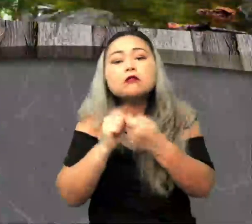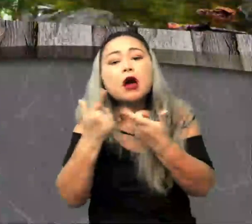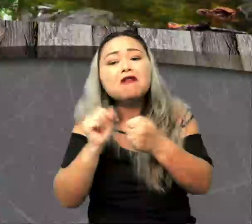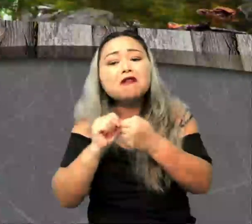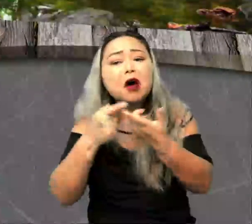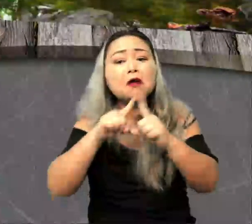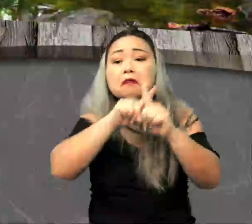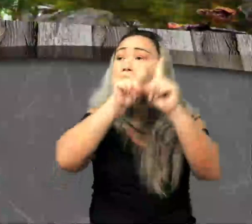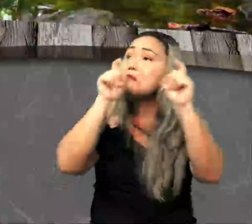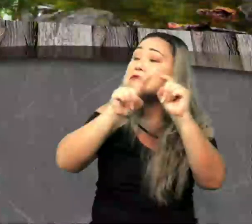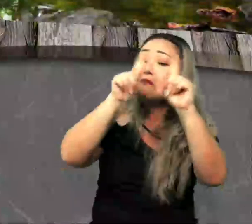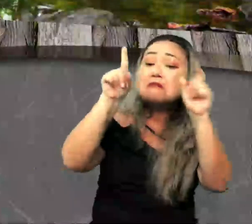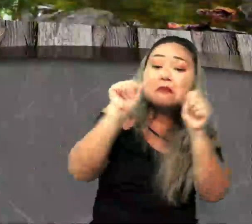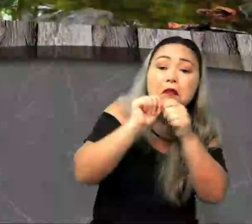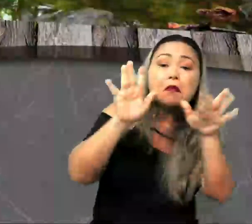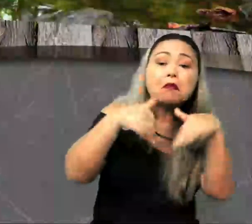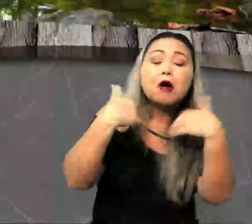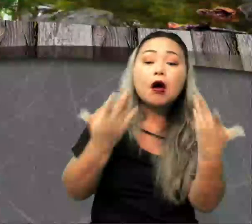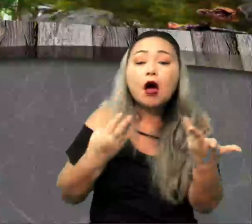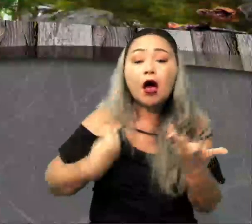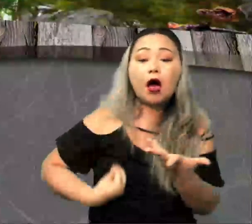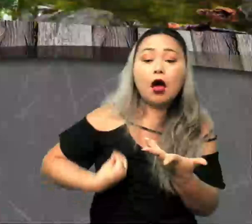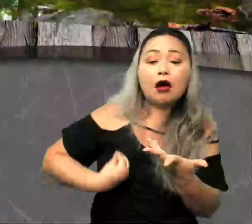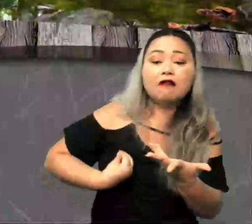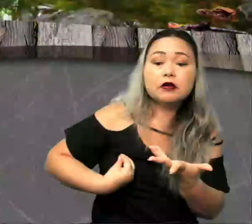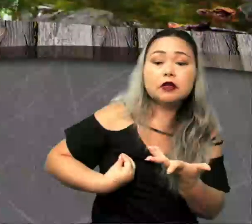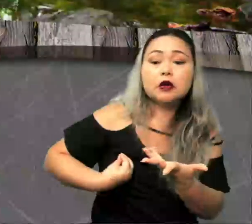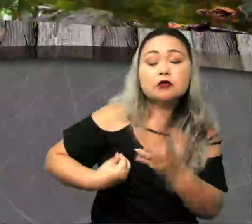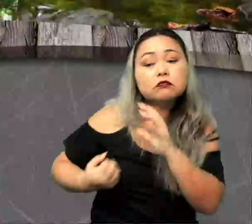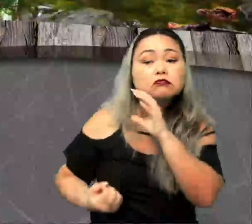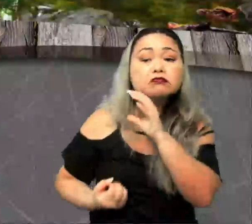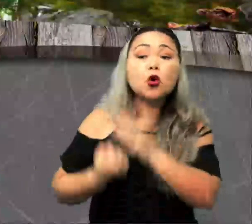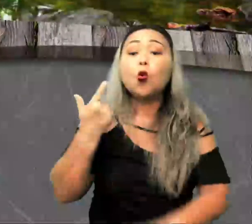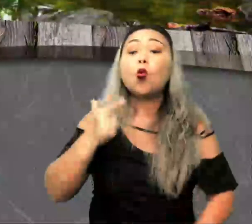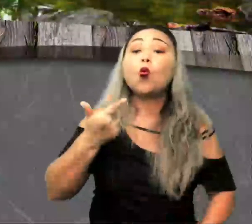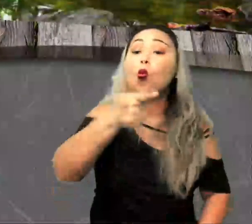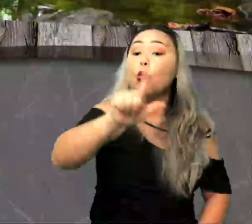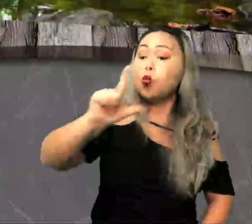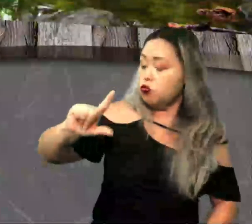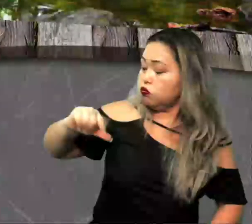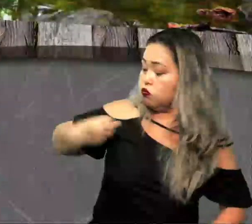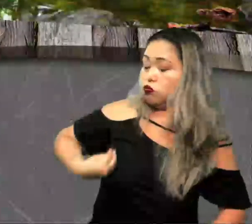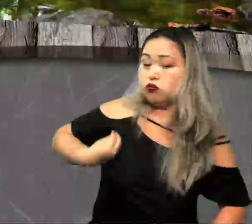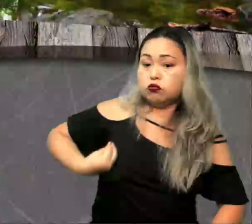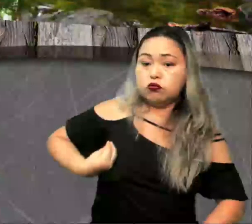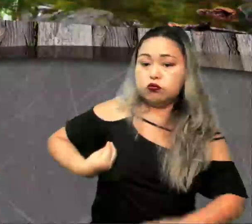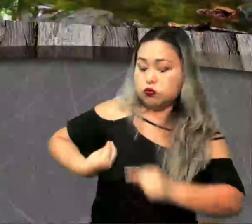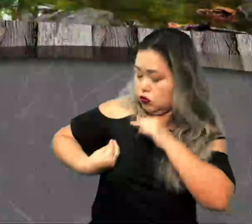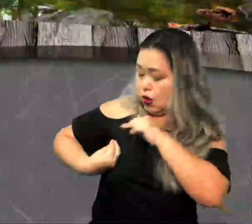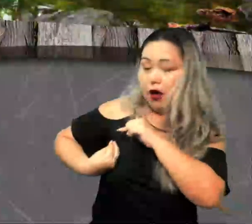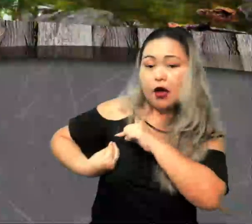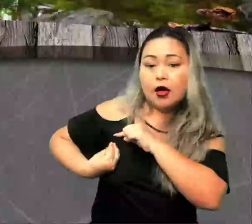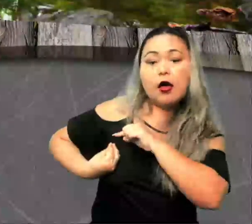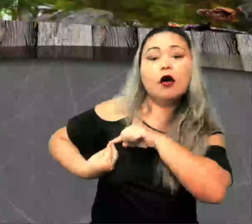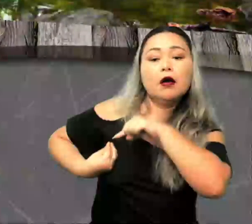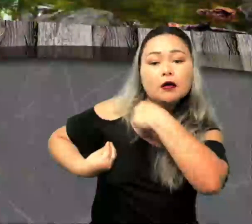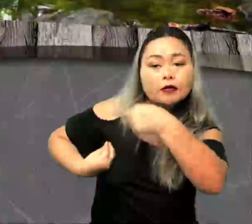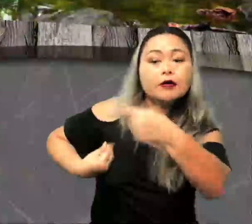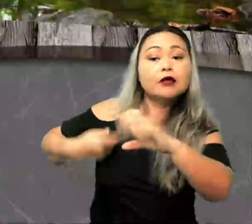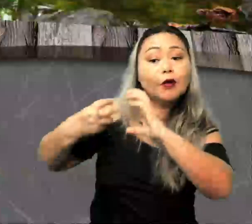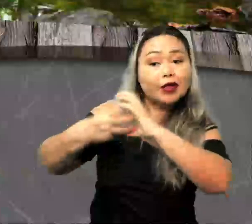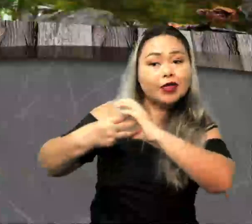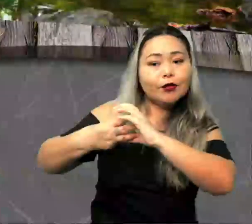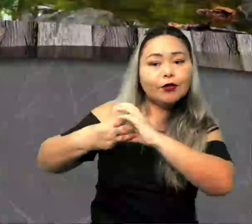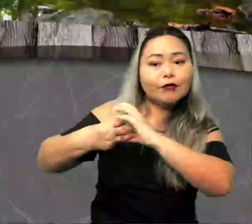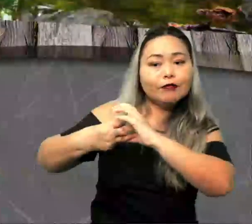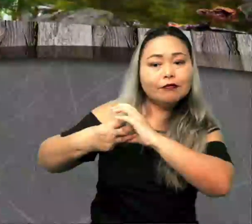que a vida só pode surgir a partir de outra vida. E a unidade geradora dessa vida são as